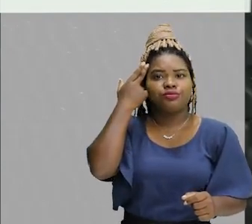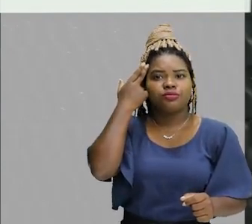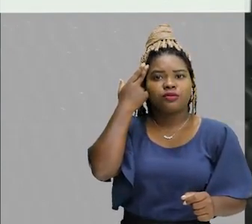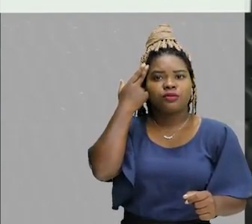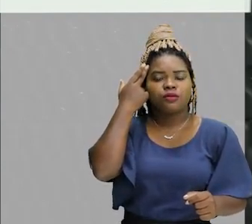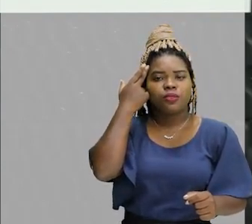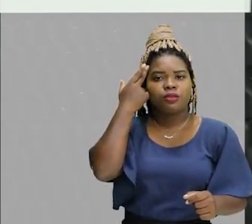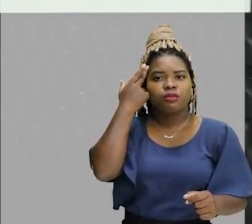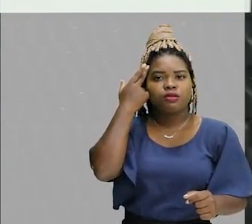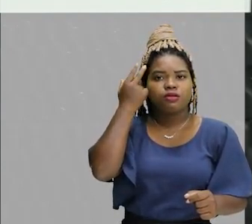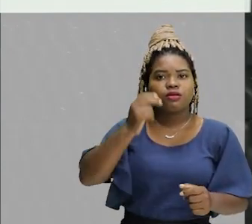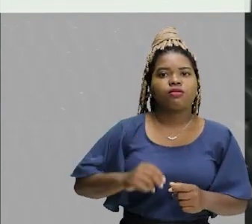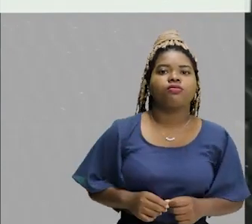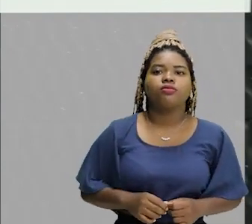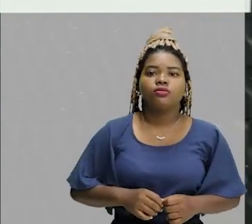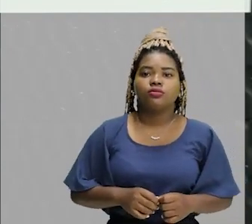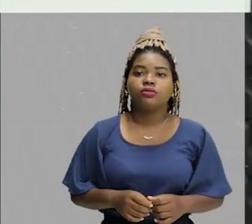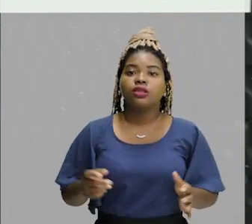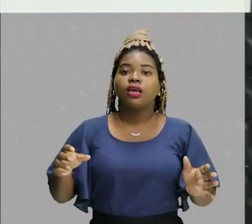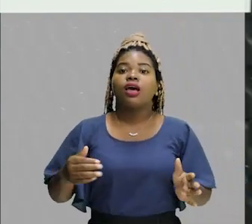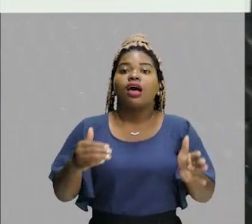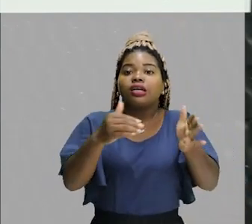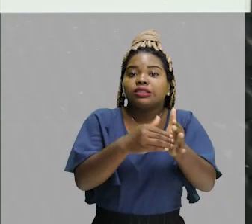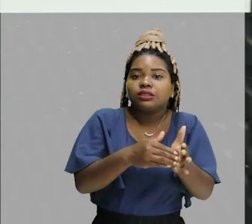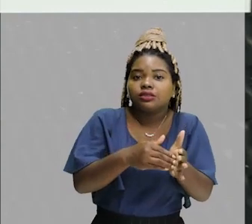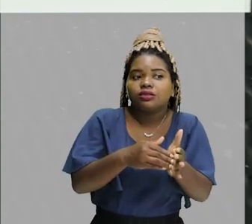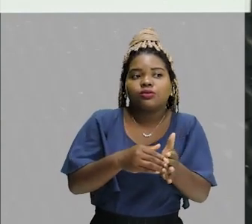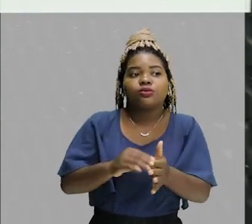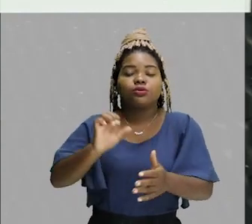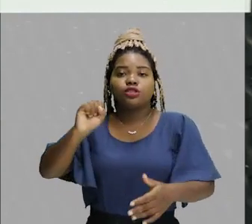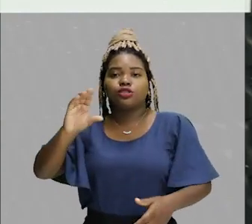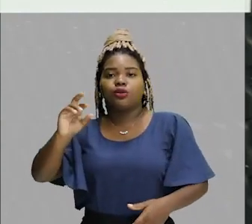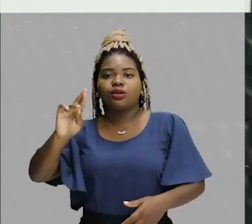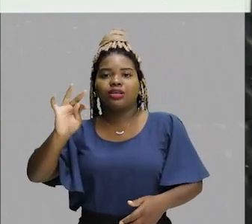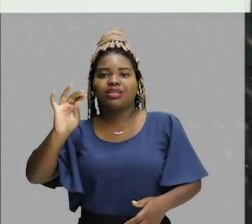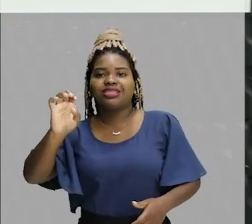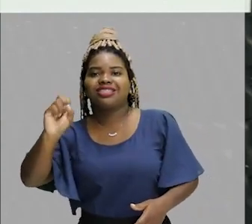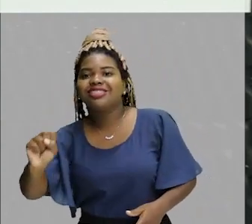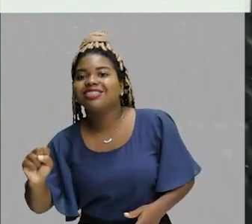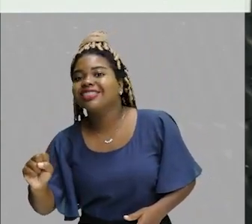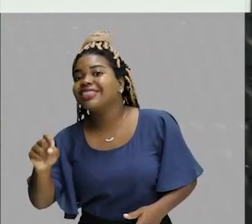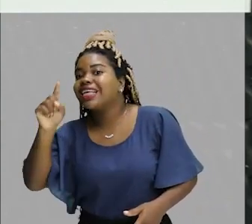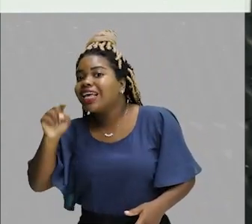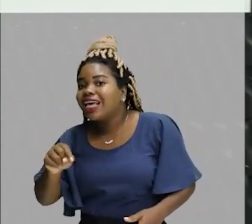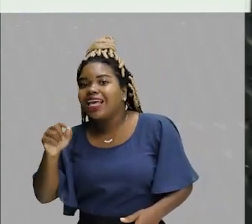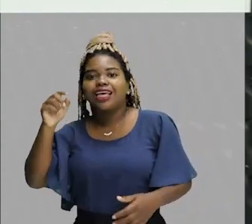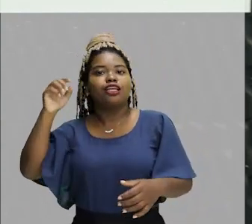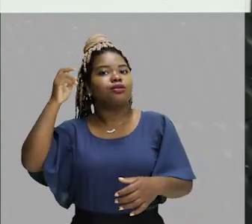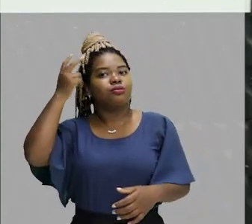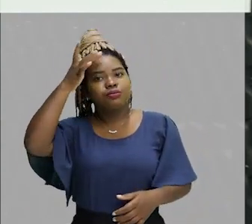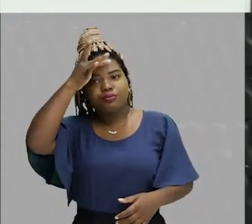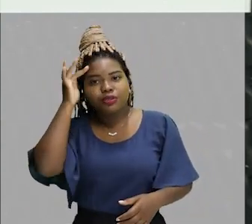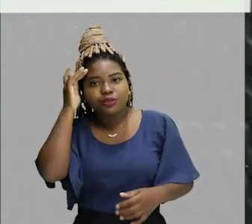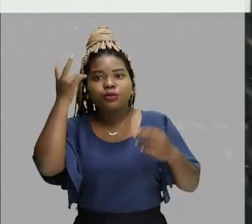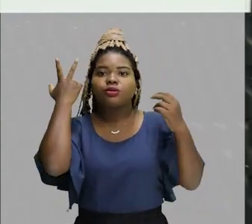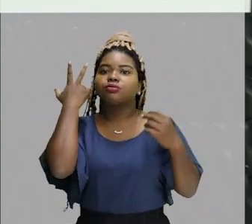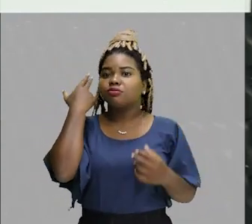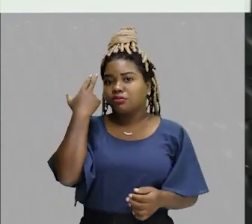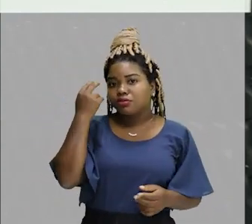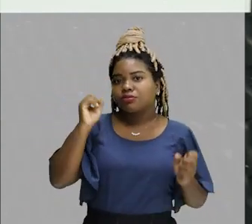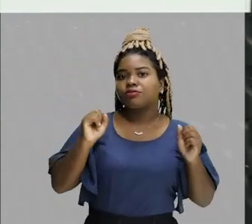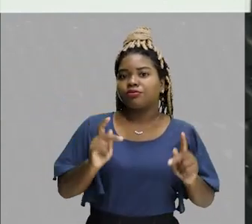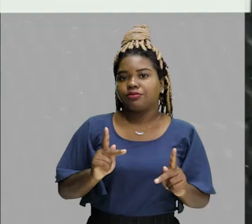ok? Então perceba o seguinte, ela é extremamente eficiente em, a partir de premissas